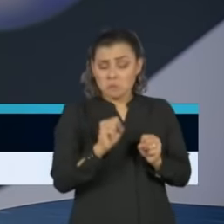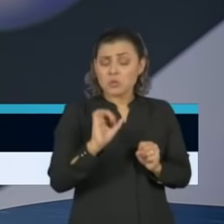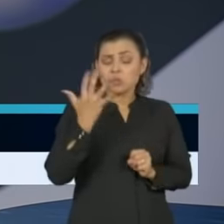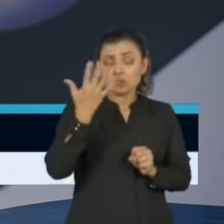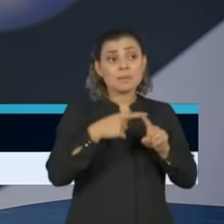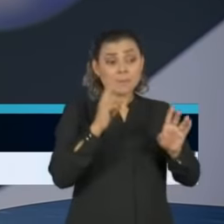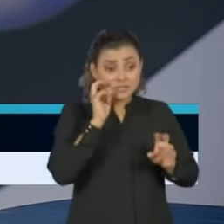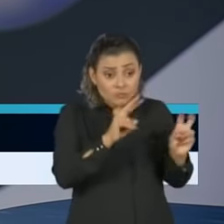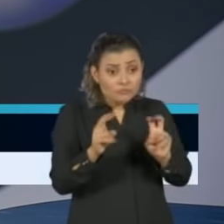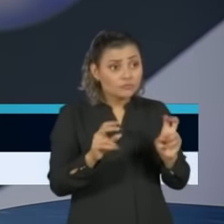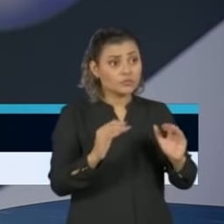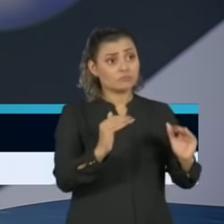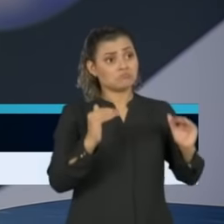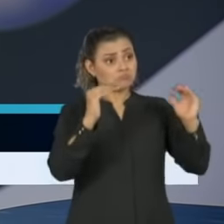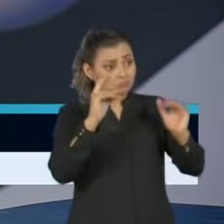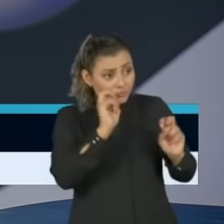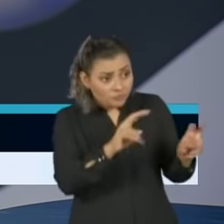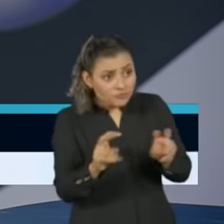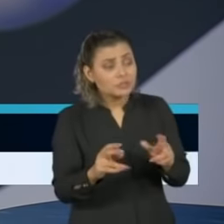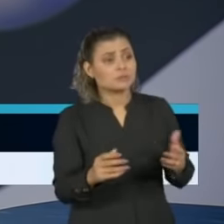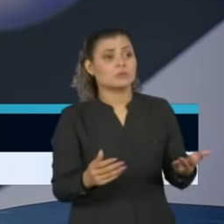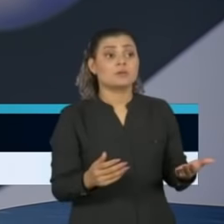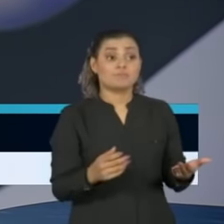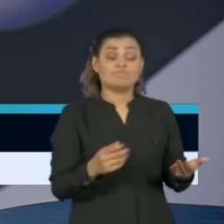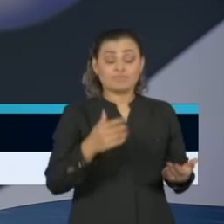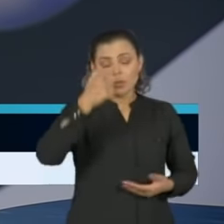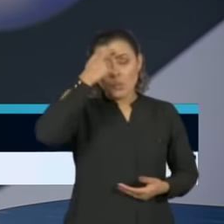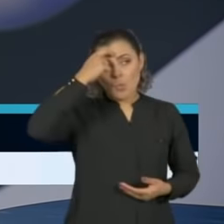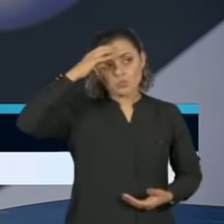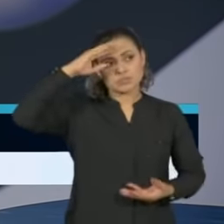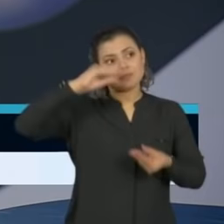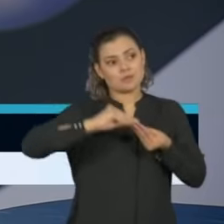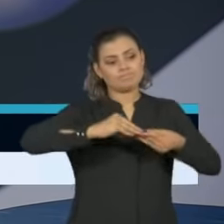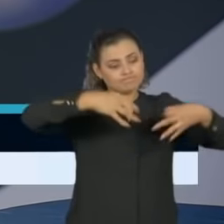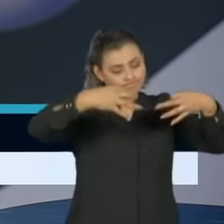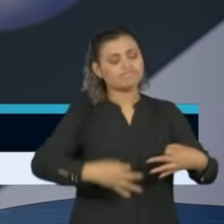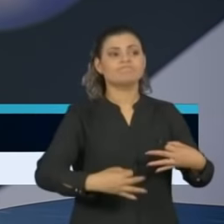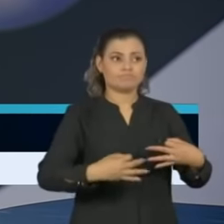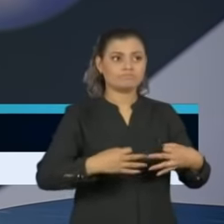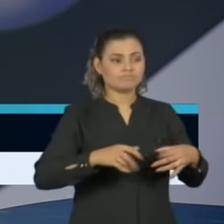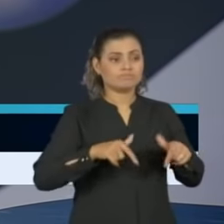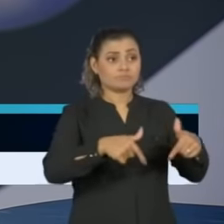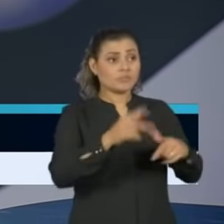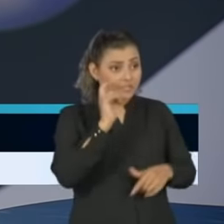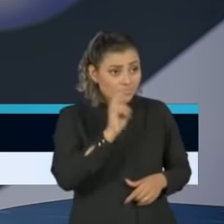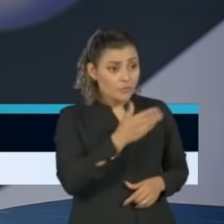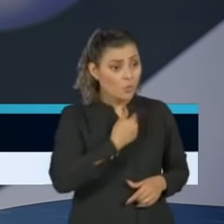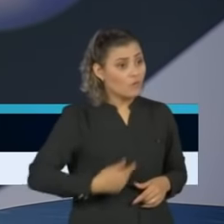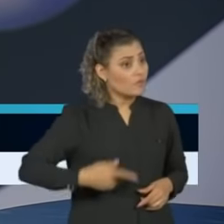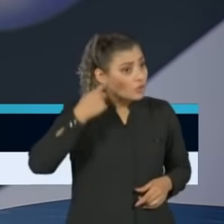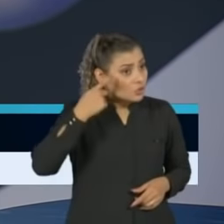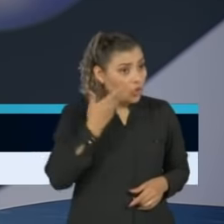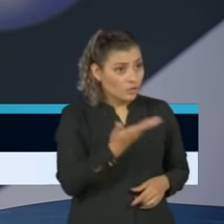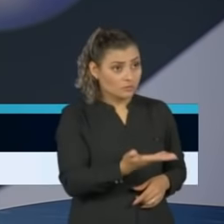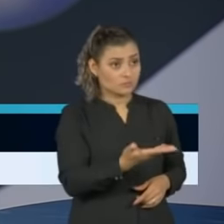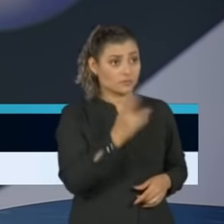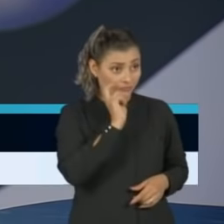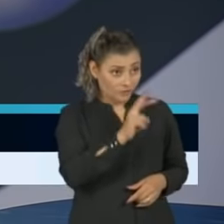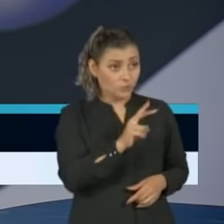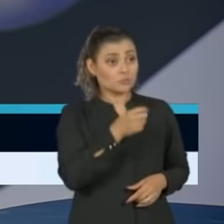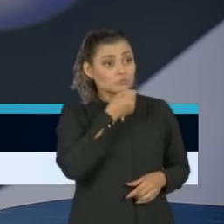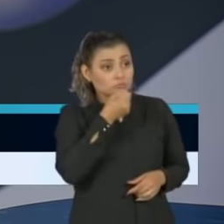das autoridades, que eles são extremamente conscientes do que está acontecendo de uma forma bem dinâmica. O governador saiu de uma...